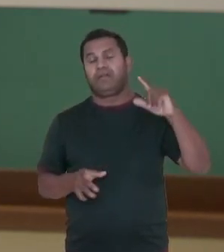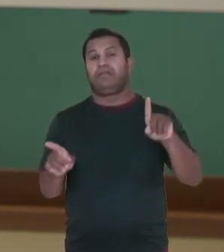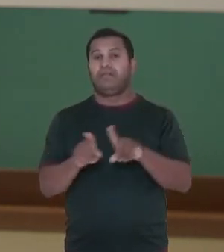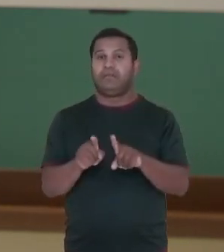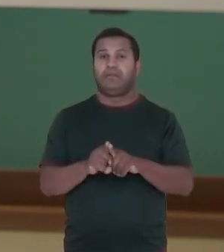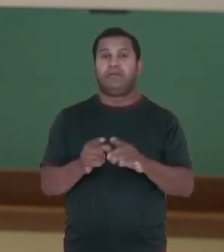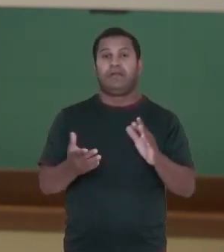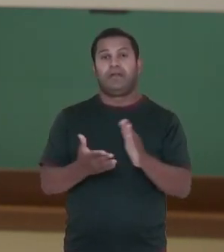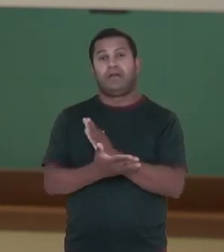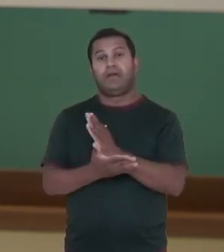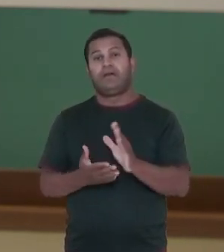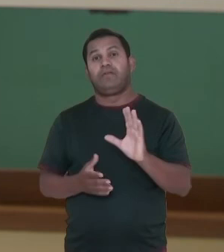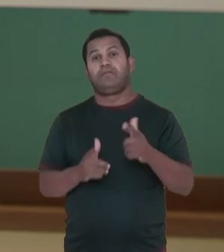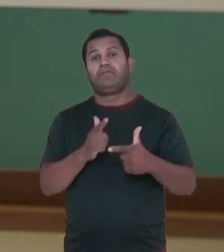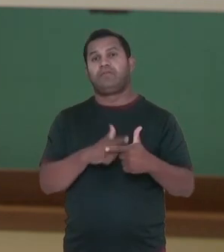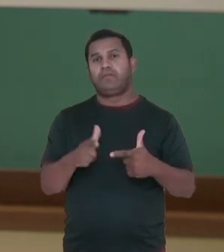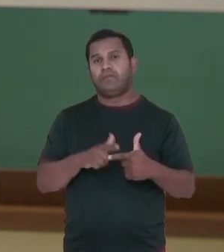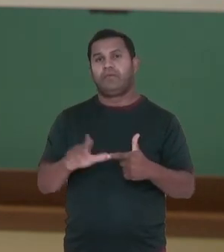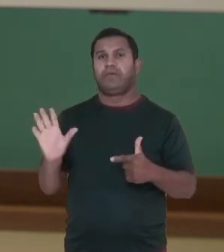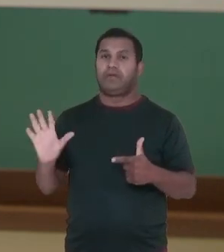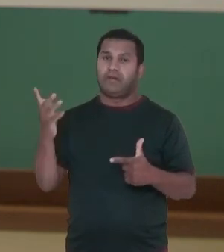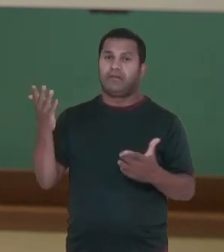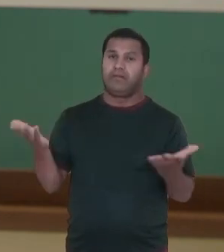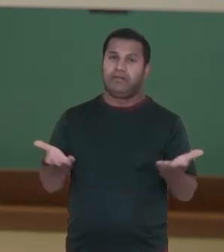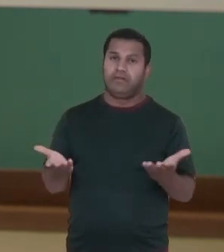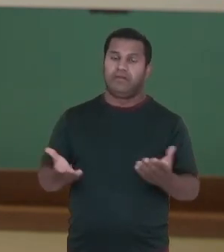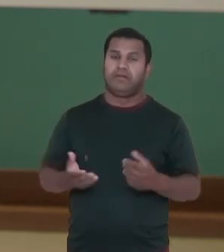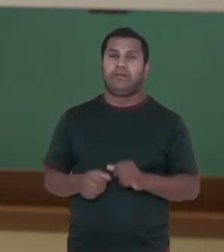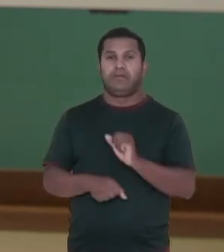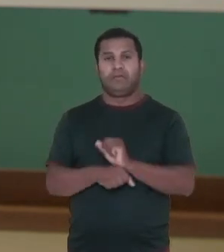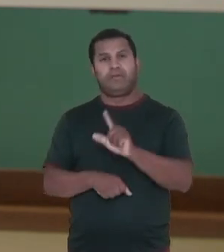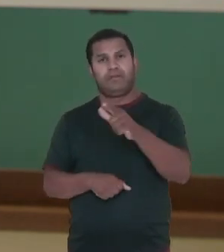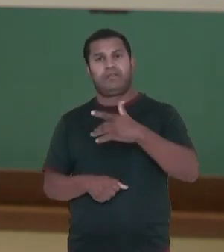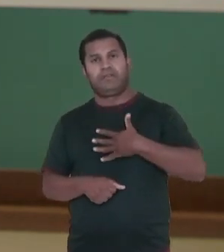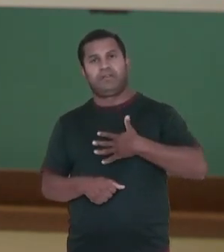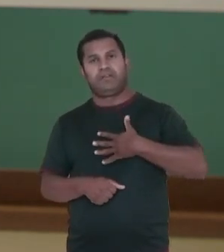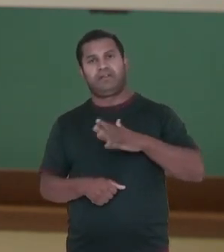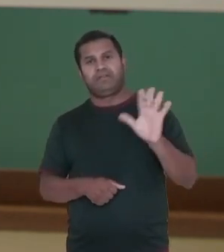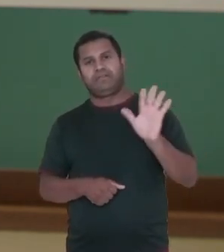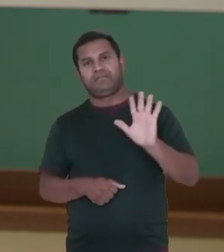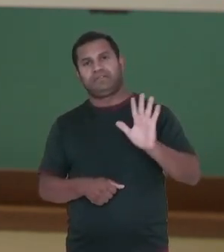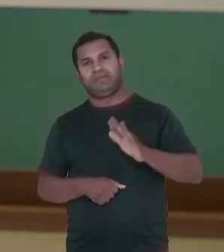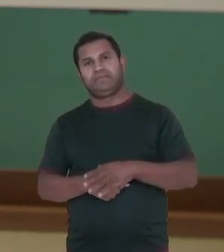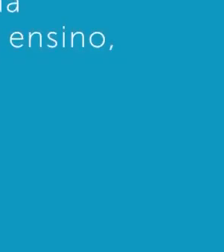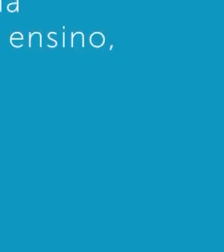no dia a dia, né? Da humanidade. Eu espero que vocês tenham gostado. Até breve!